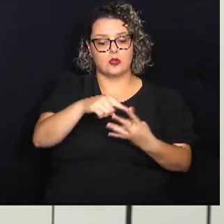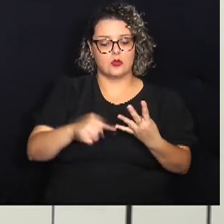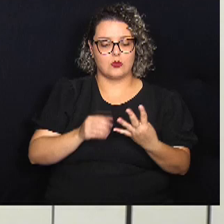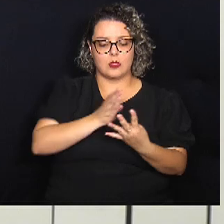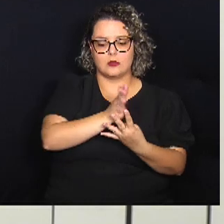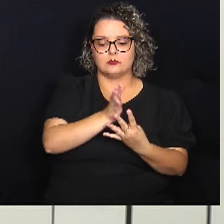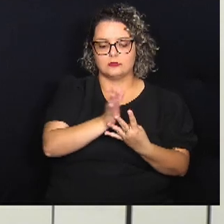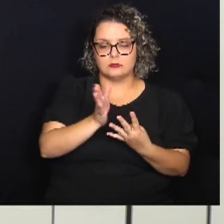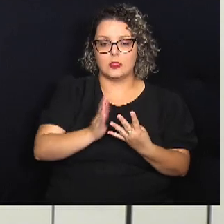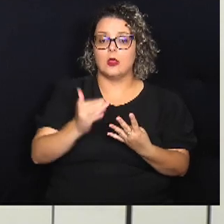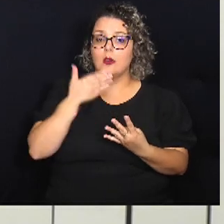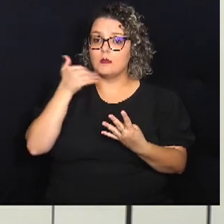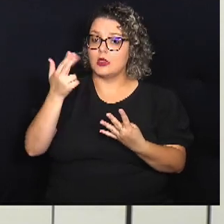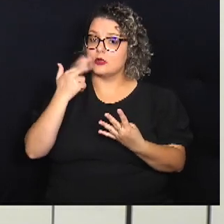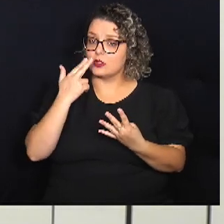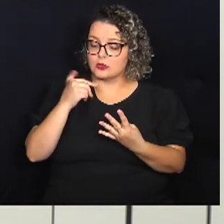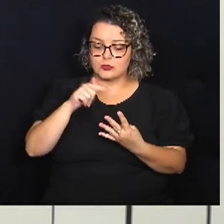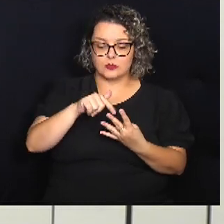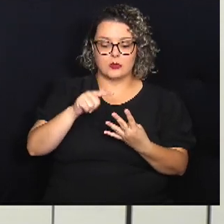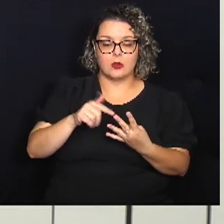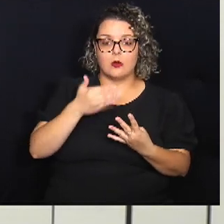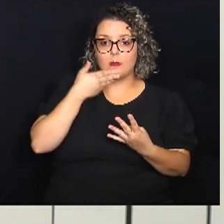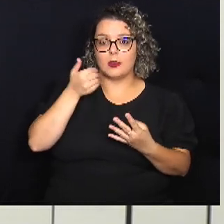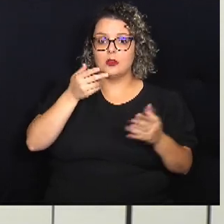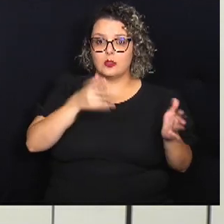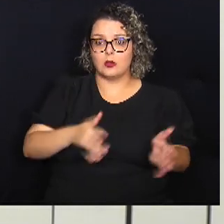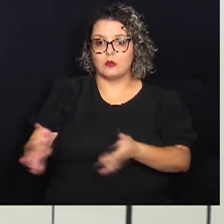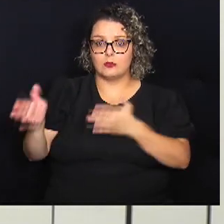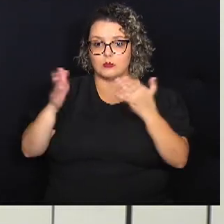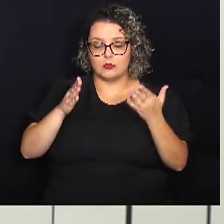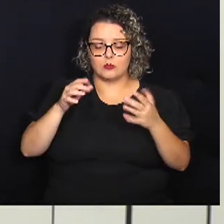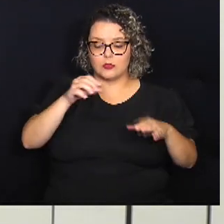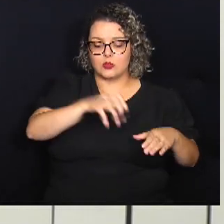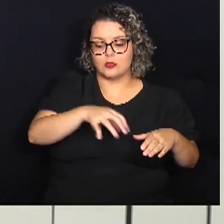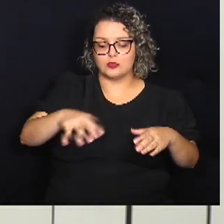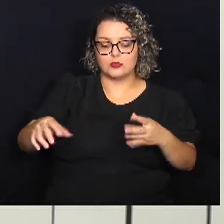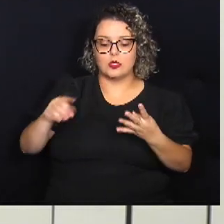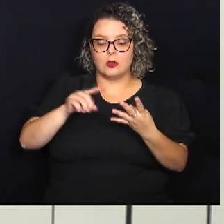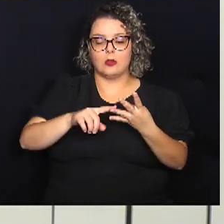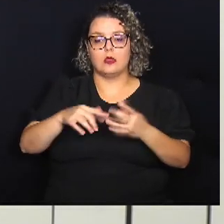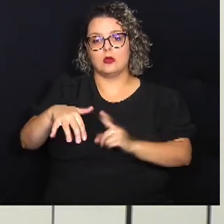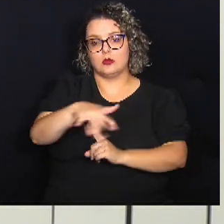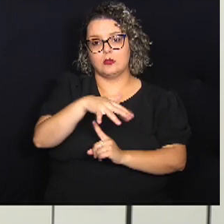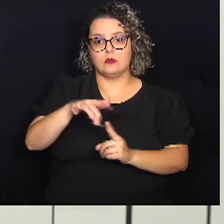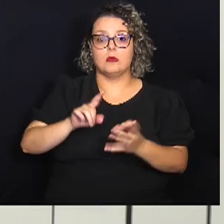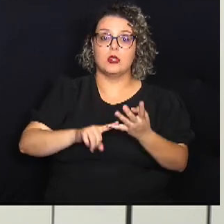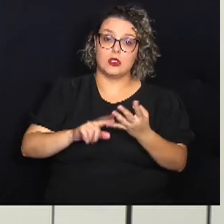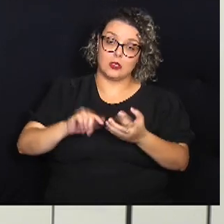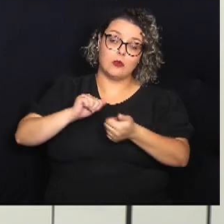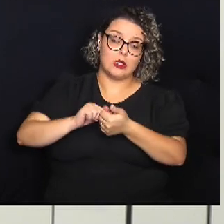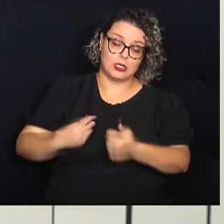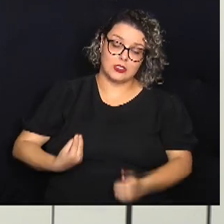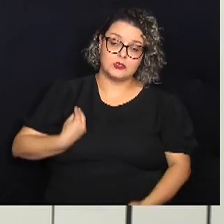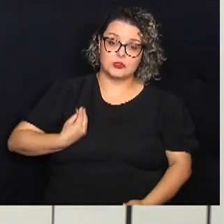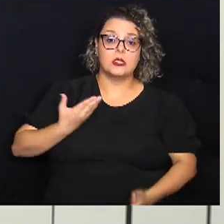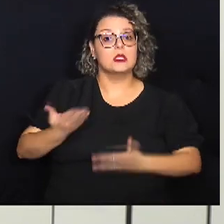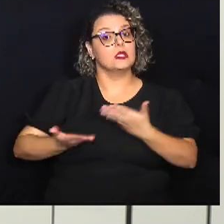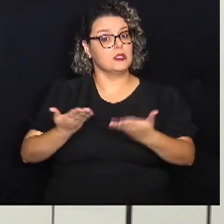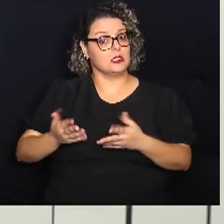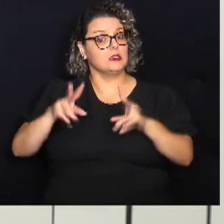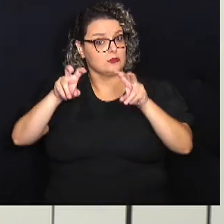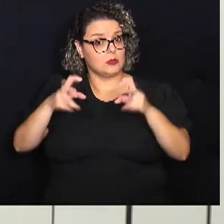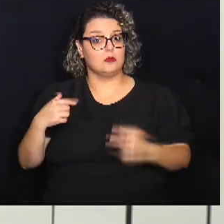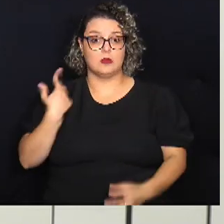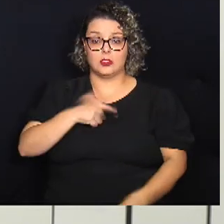nutrição, melhor produção e melhor ambiente, além de melhor qualidade de vida. E tratando desse tema, a